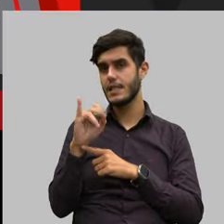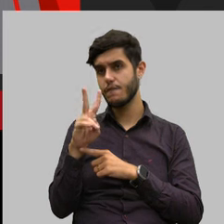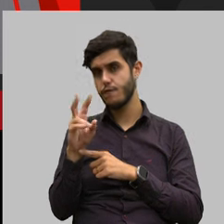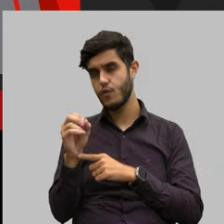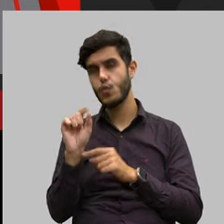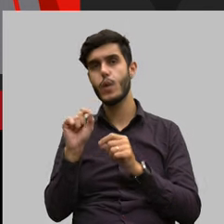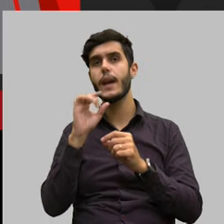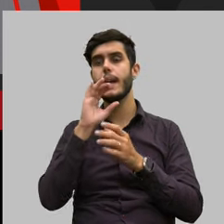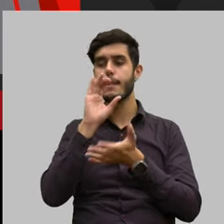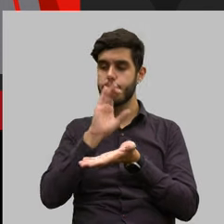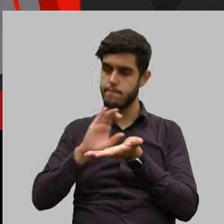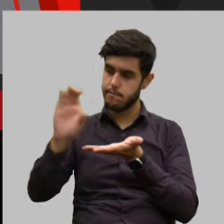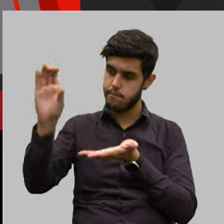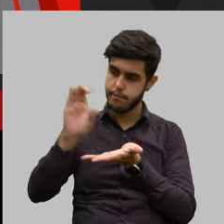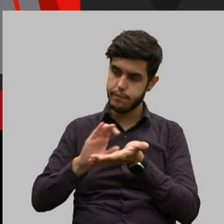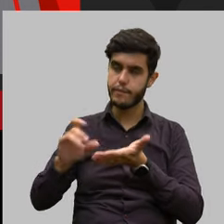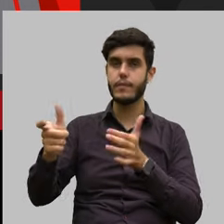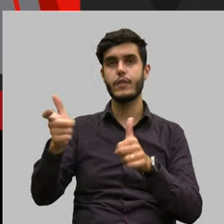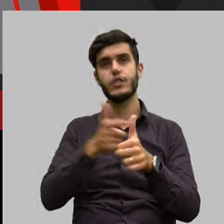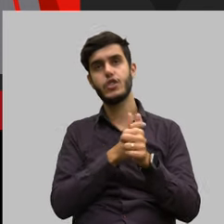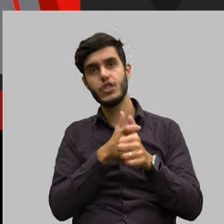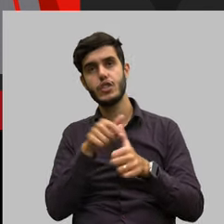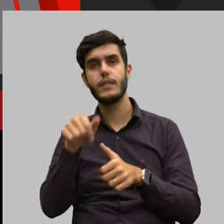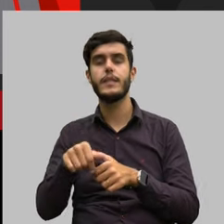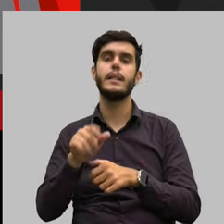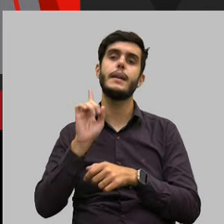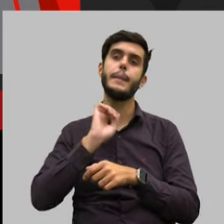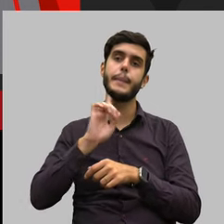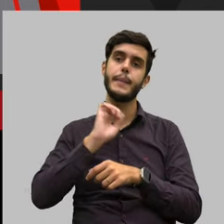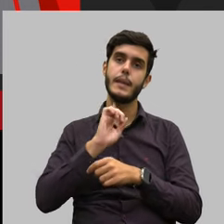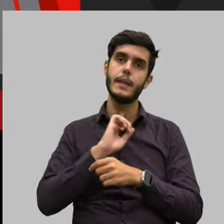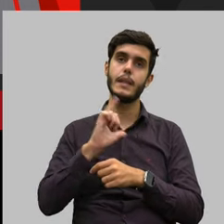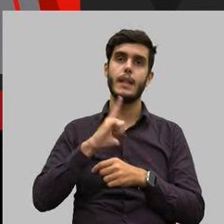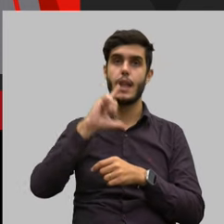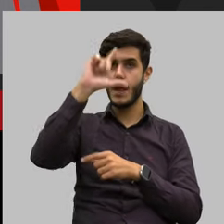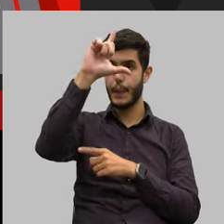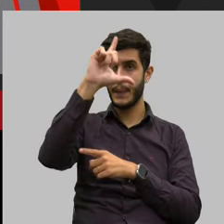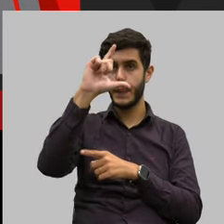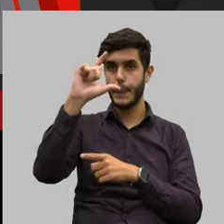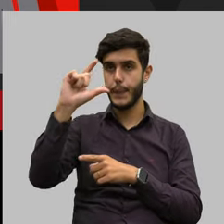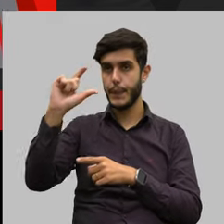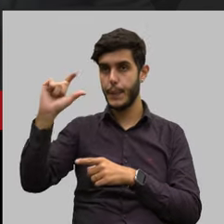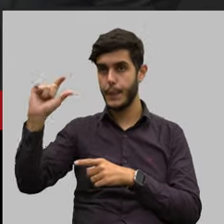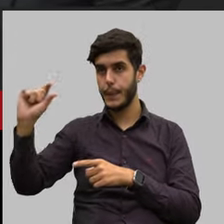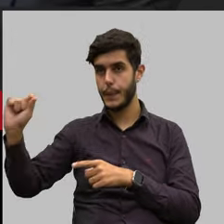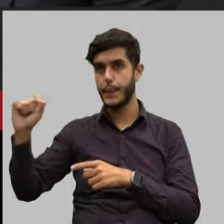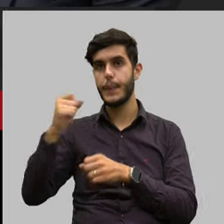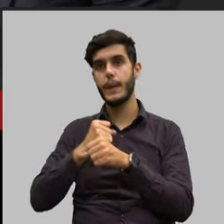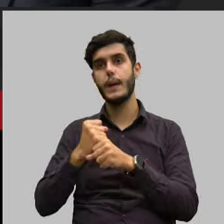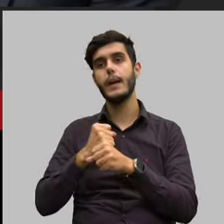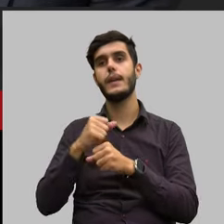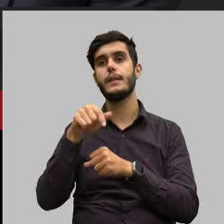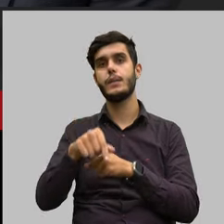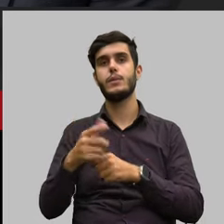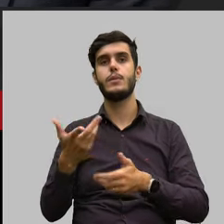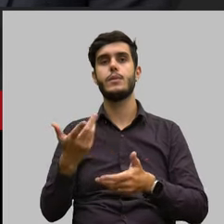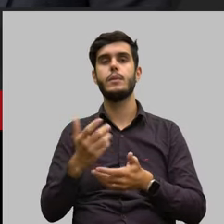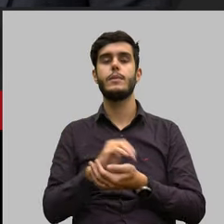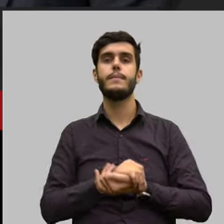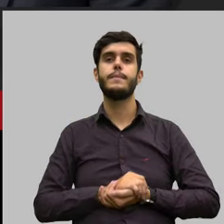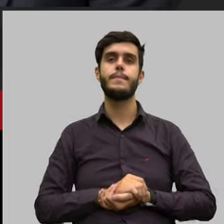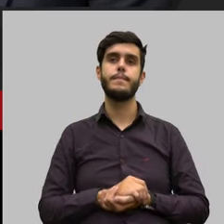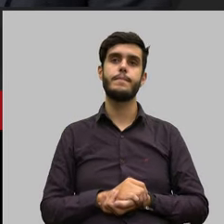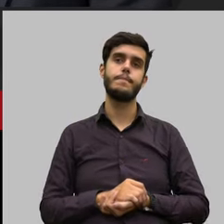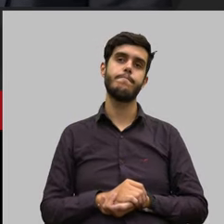dívida do Estado de Minas podemos observar com uma grande redução nos últimos anos em seguida